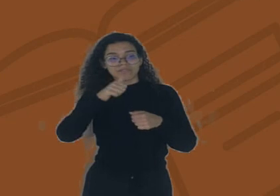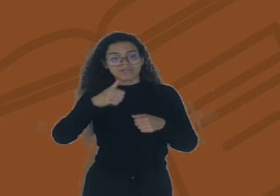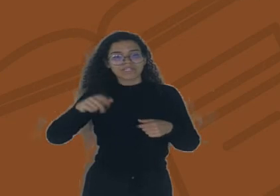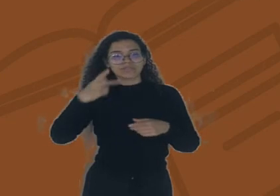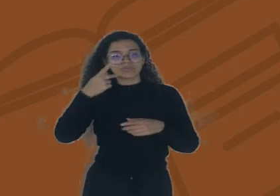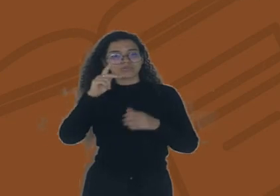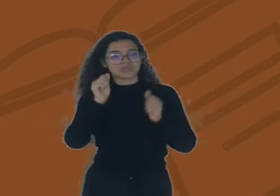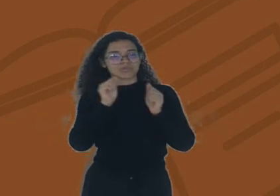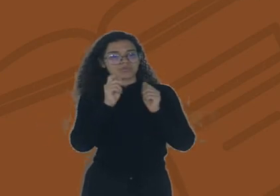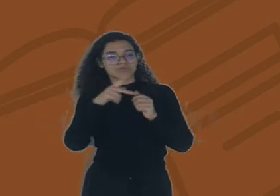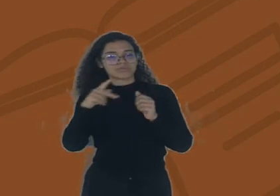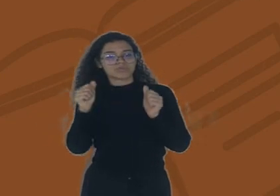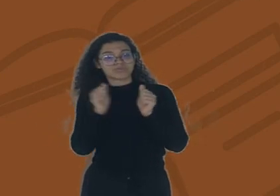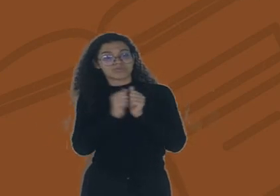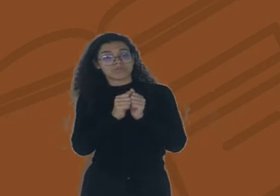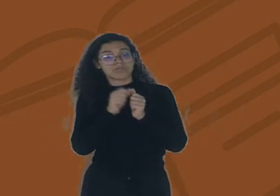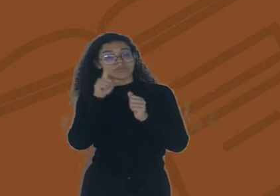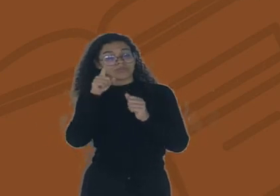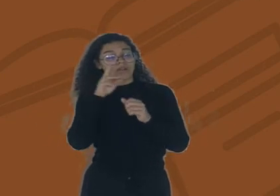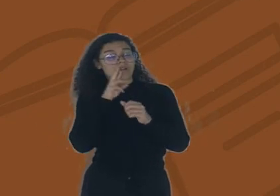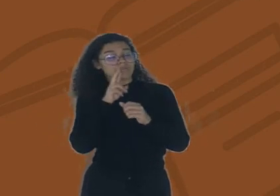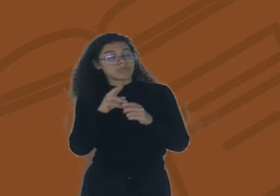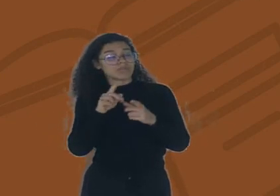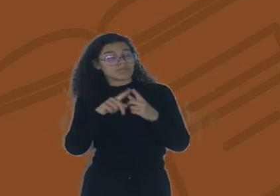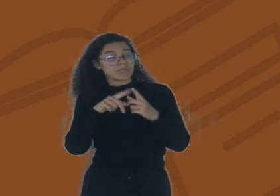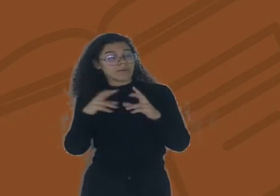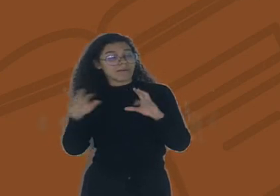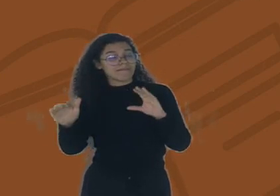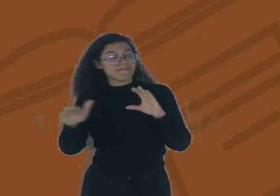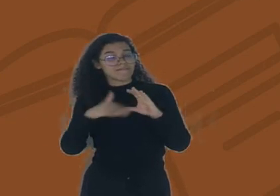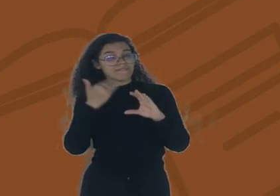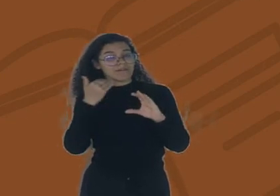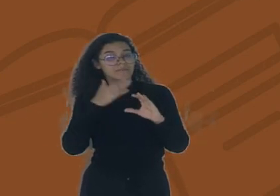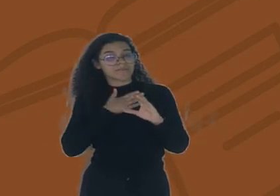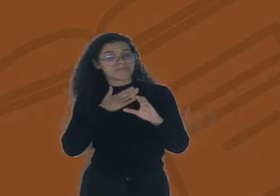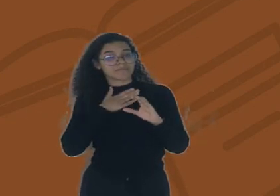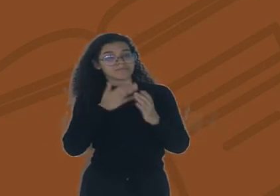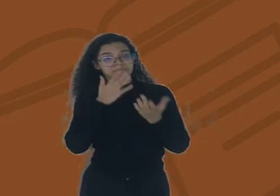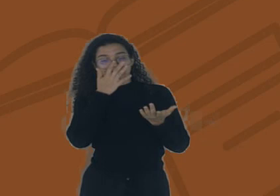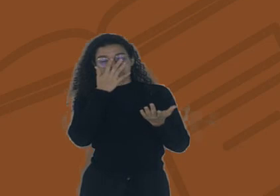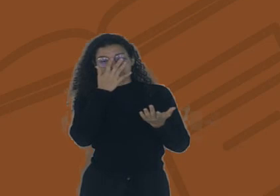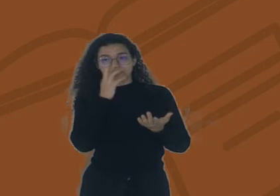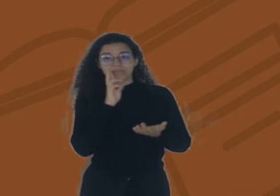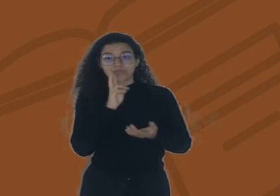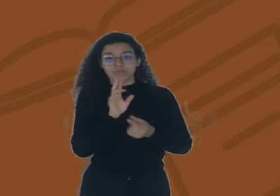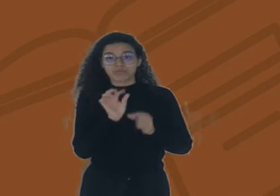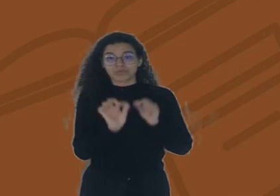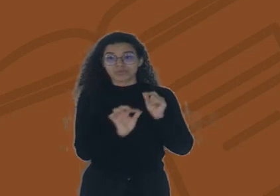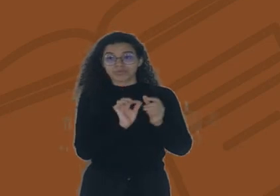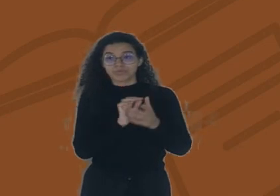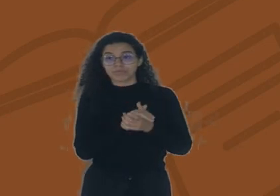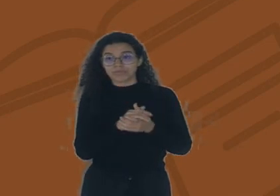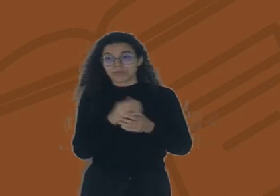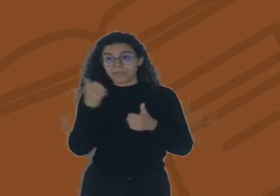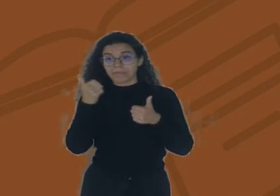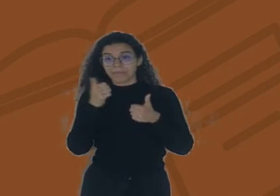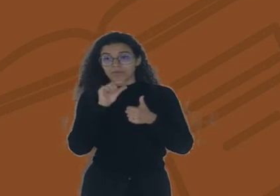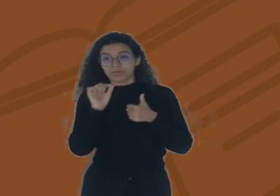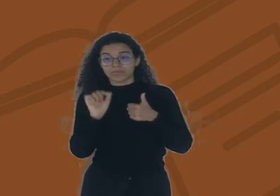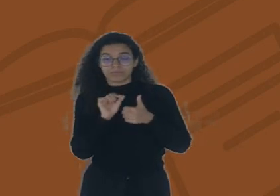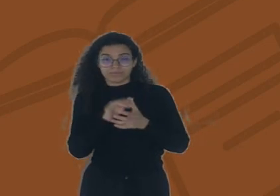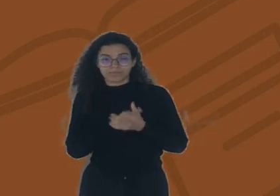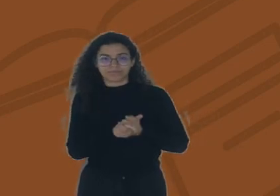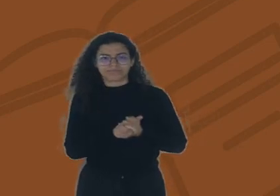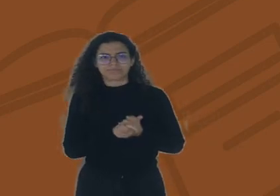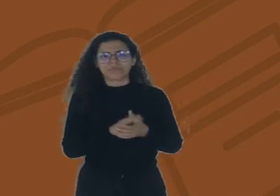vocês, responder e me enviar a resposta, compartilhar com todos nós. Então, nós temos aí a atividade número 1, que diz o